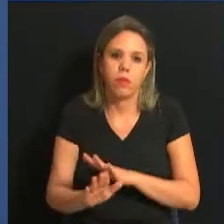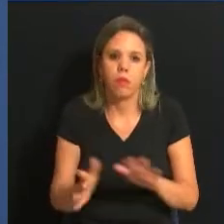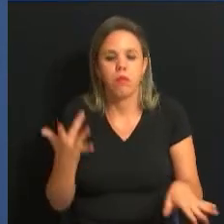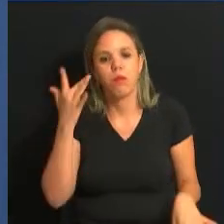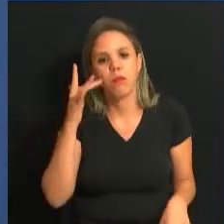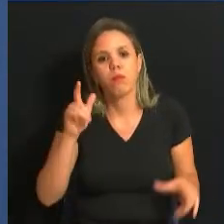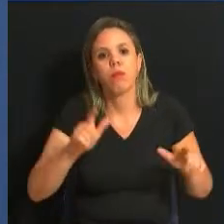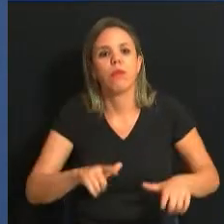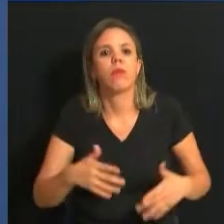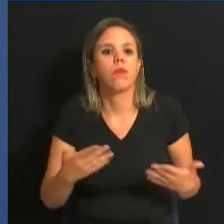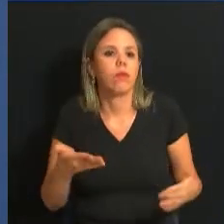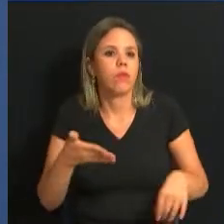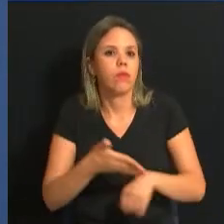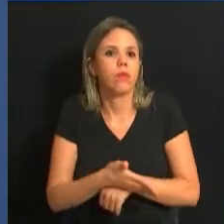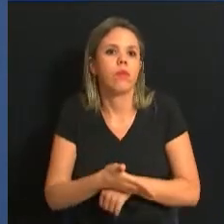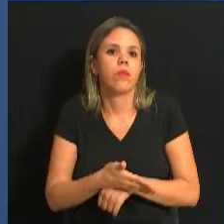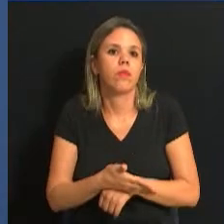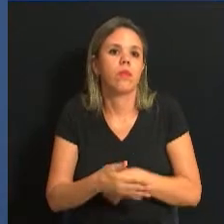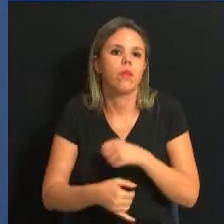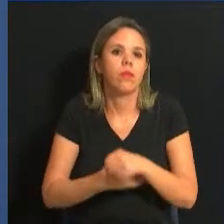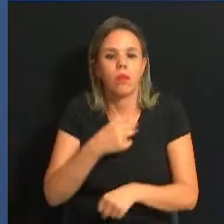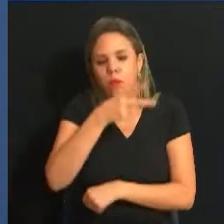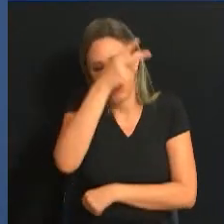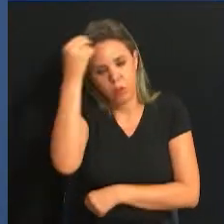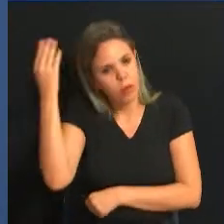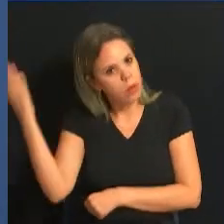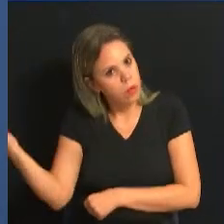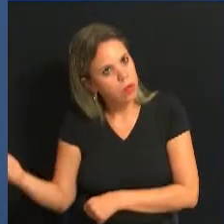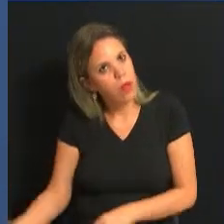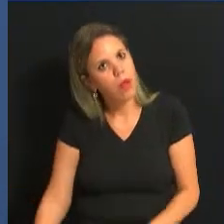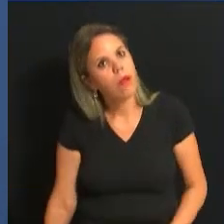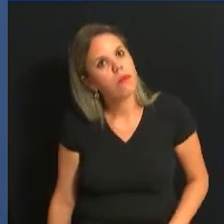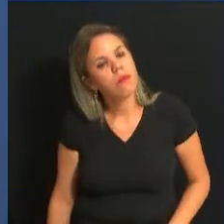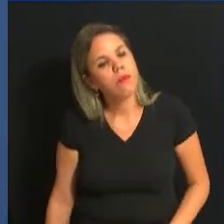coloquei. Entra lá no portal da Prefeitura, que é o